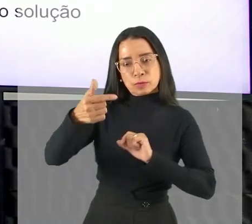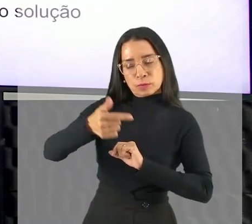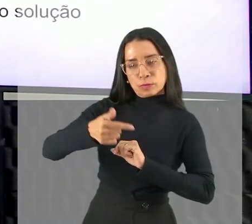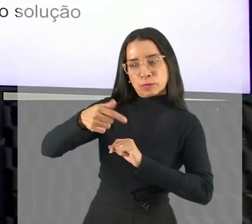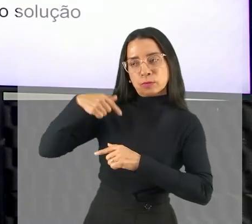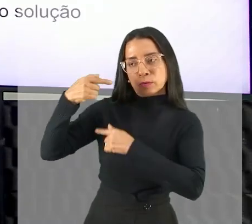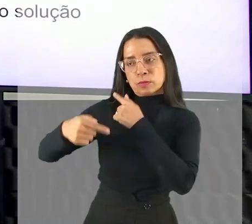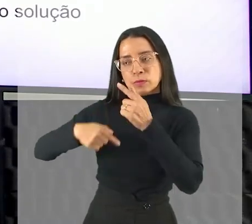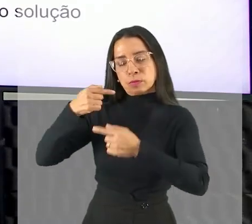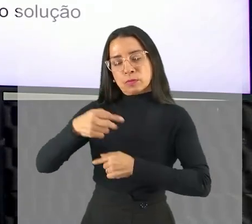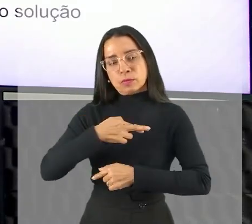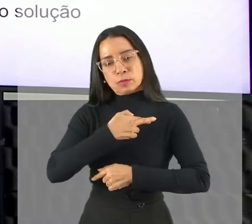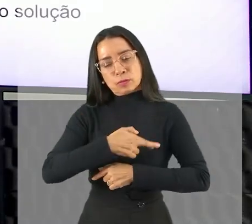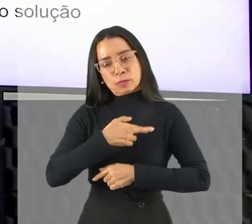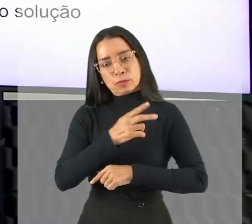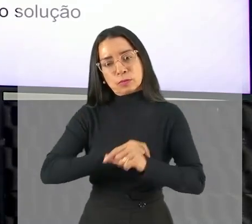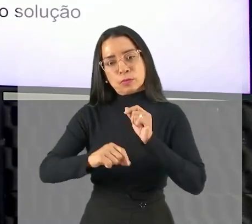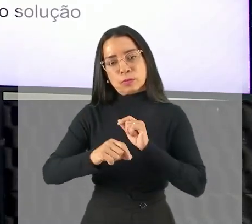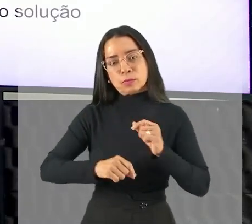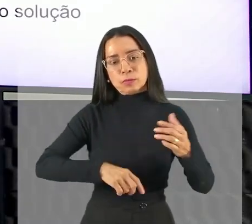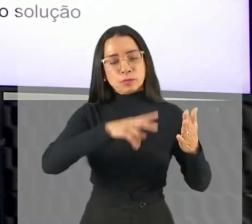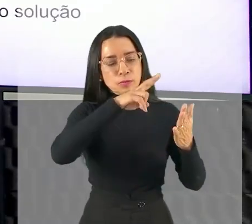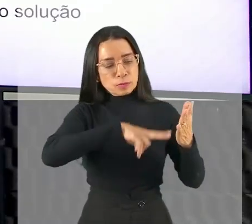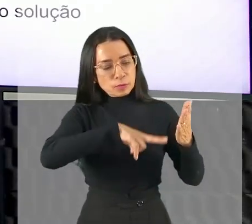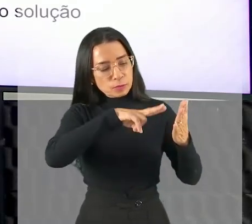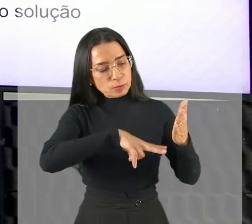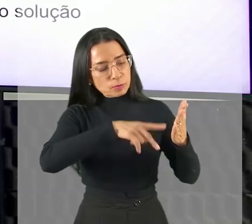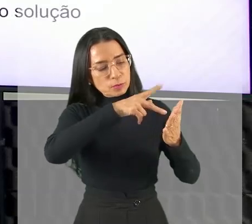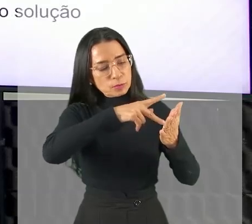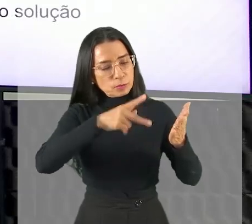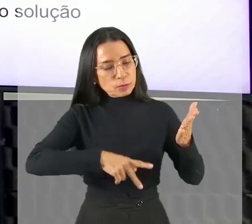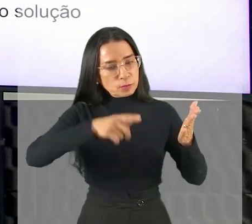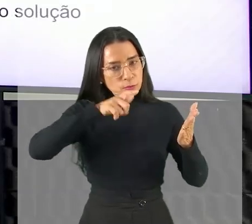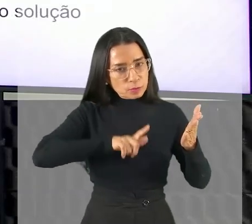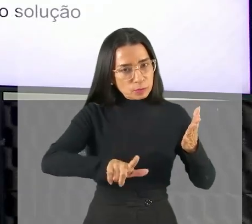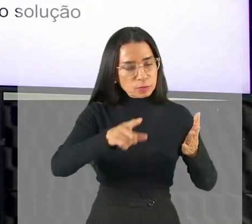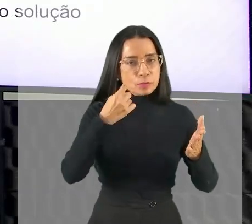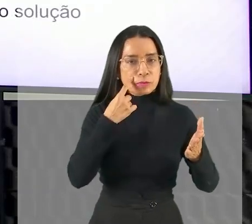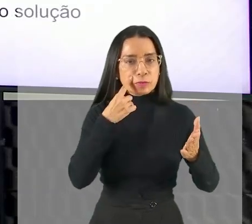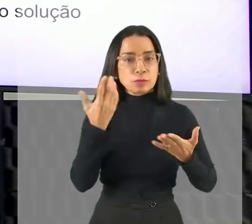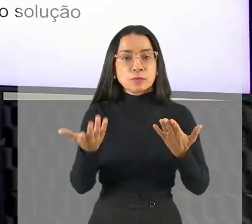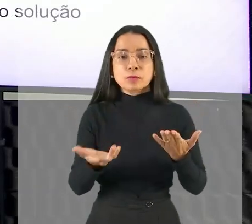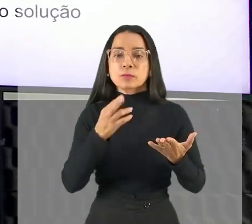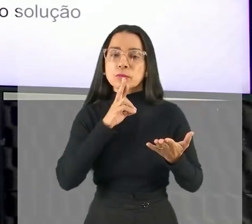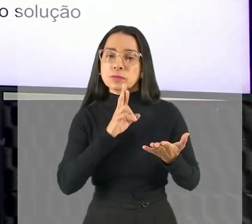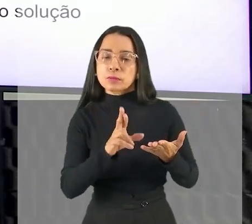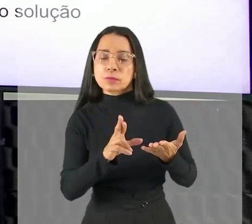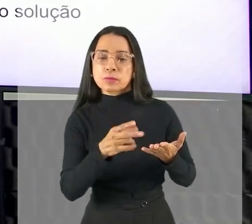romantismo. Então, a gente precisa reler mesmo com calma o poema para poder verificar, de fato, qual a afirmação dessas